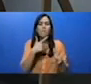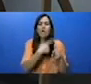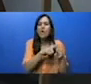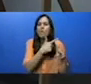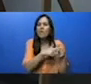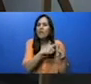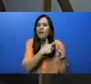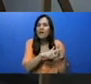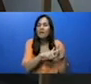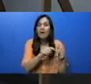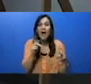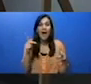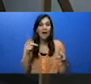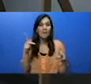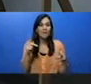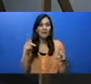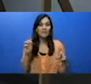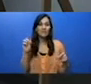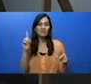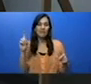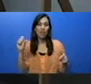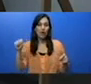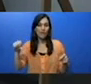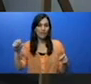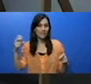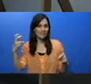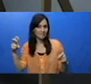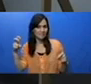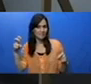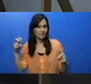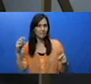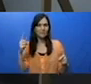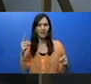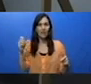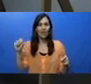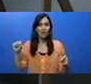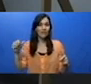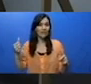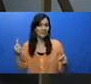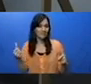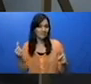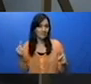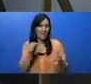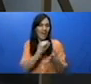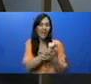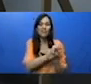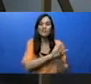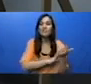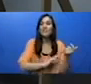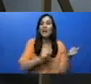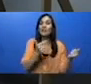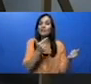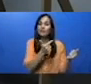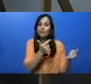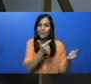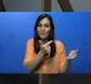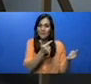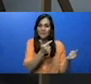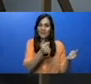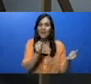páginas 195 e 196, atividade 2 nas páginas 197